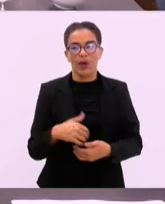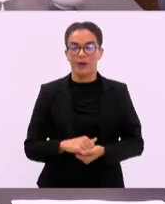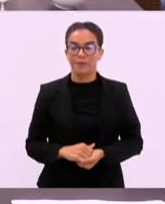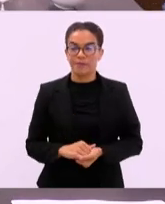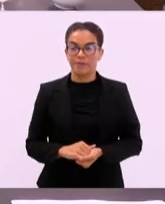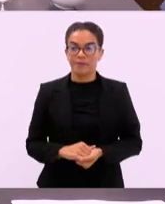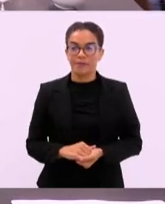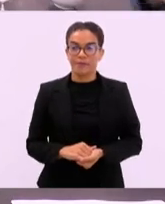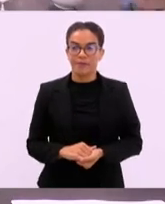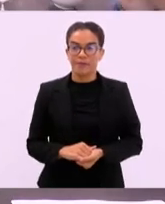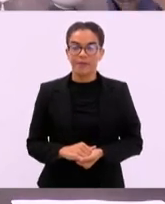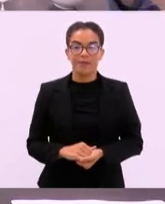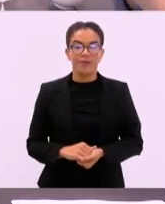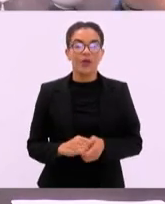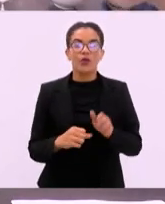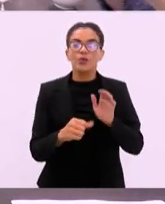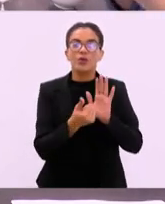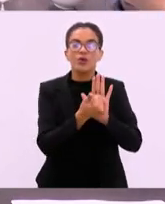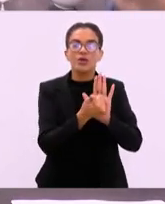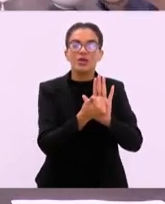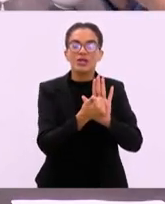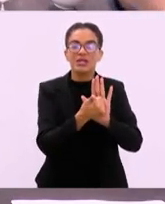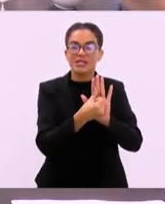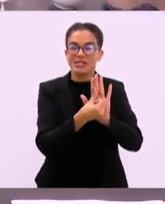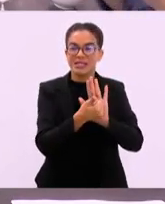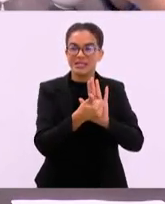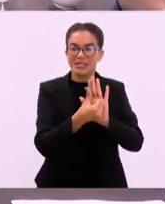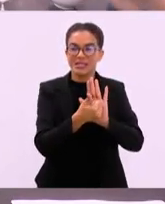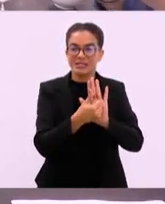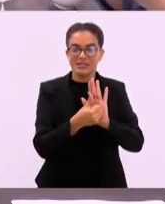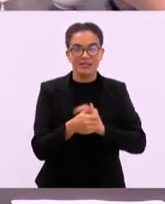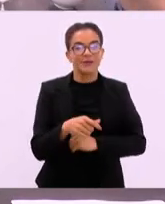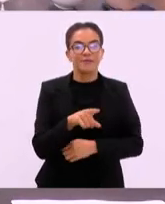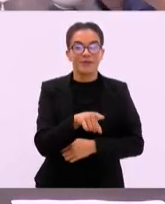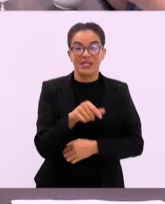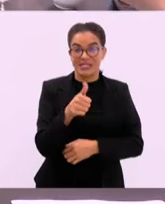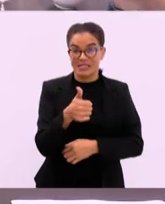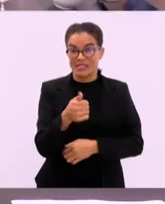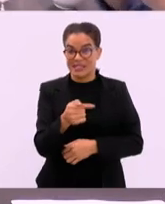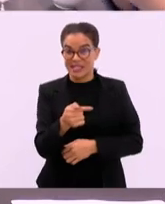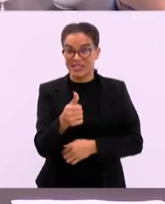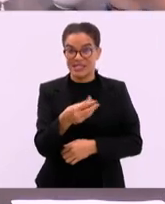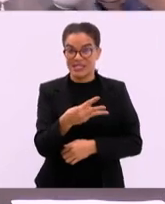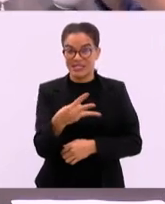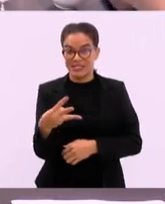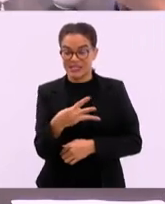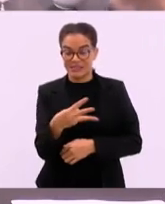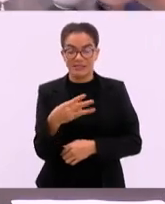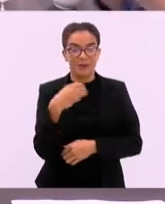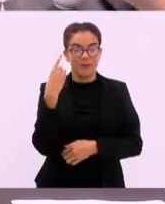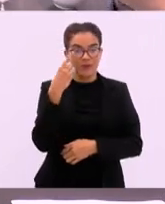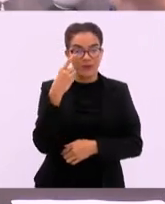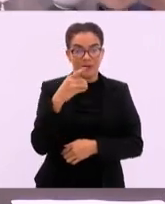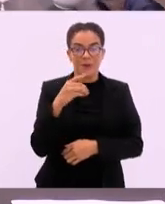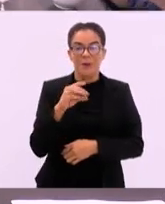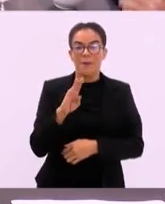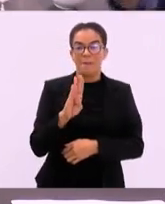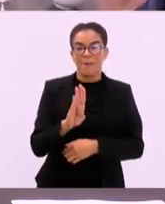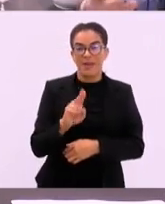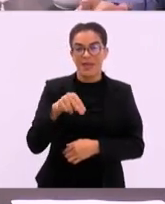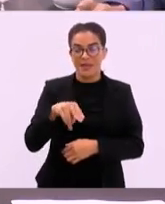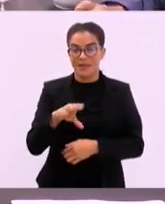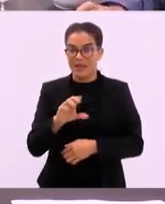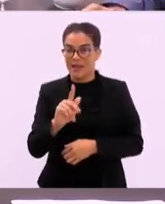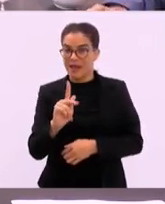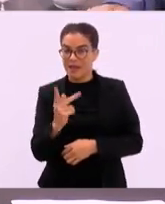Bem, 16 da pauta. PL 1733 de 23, de autoria do deputado Carlinhos BNH, que